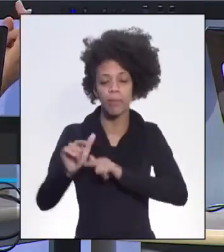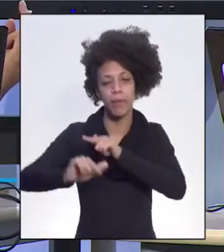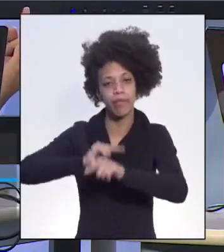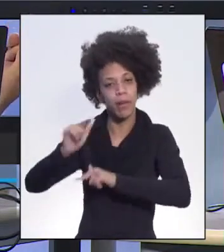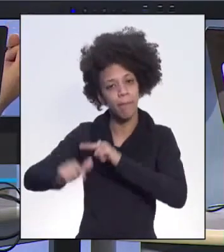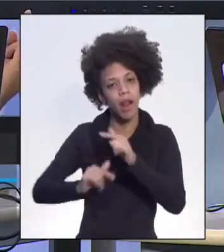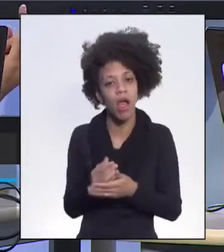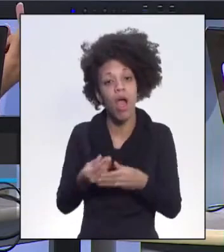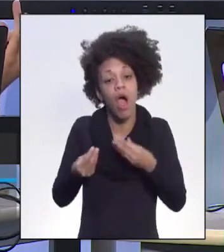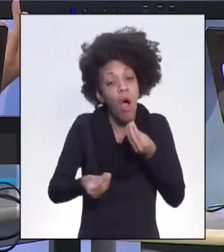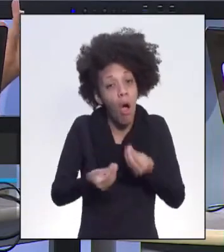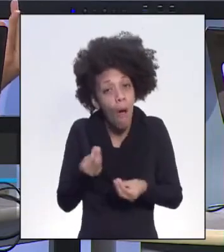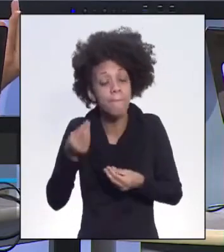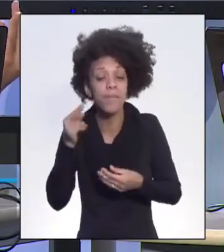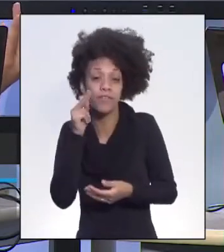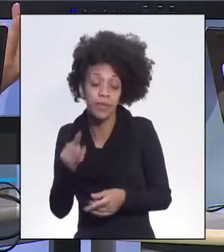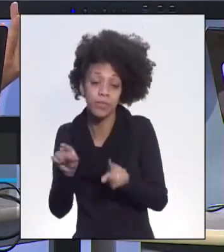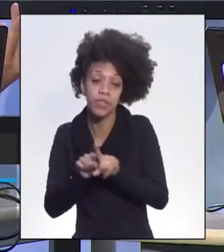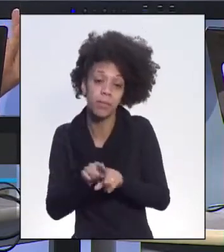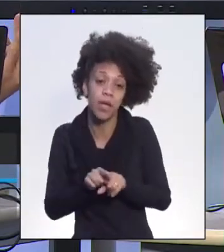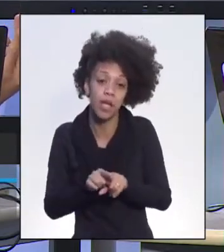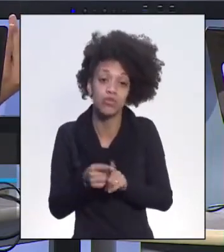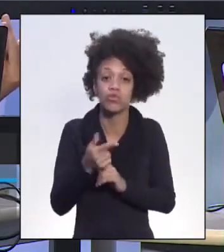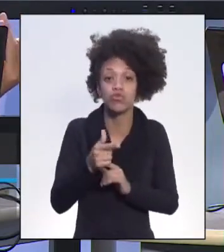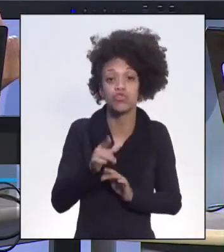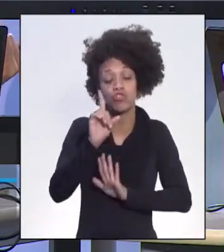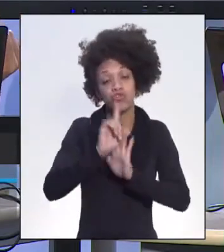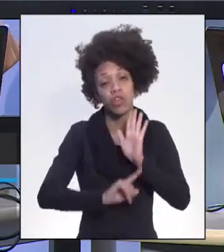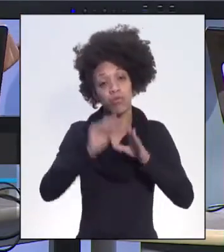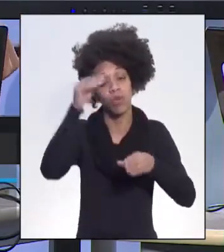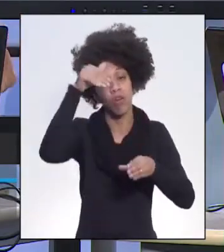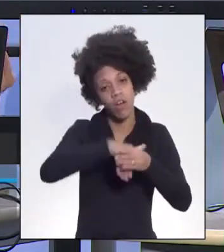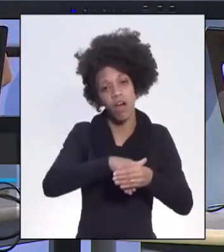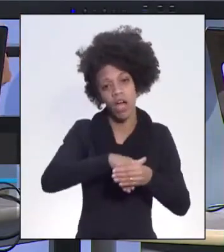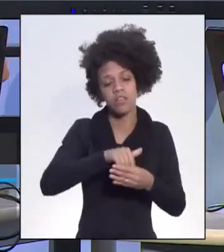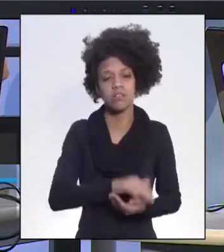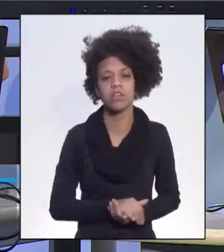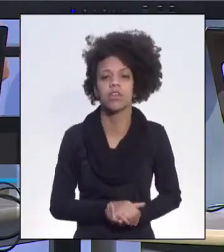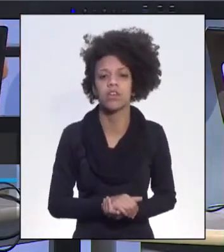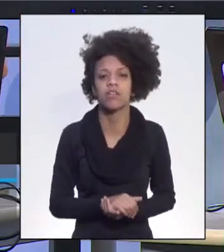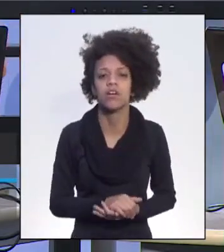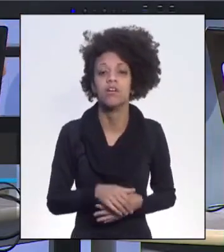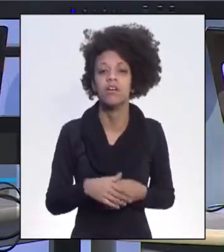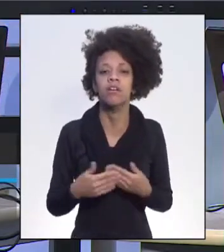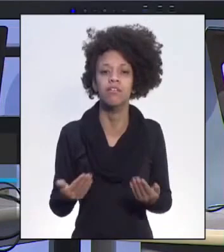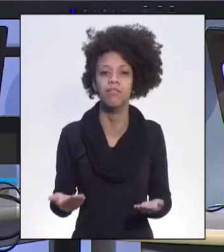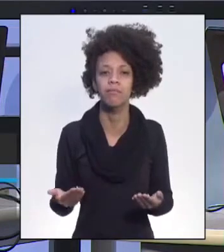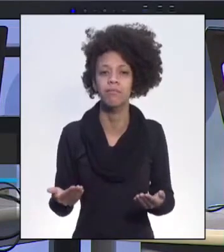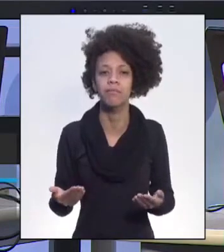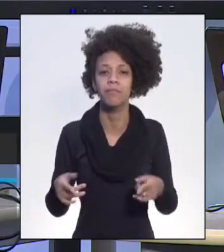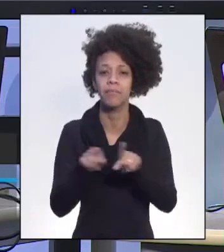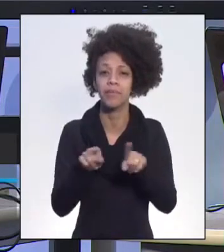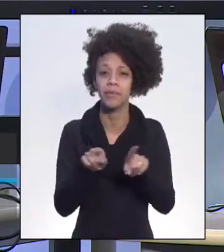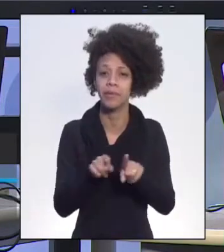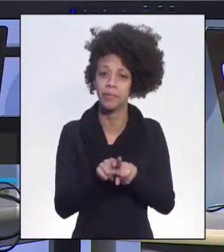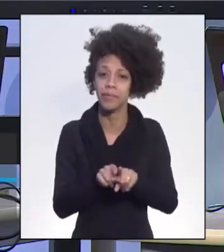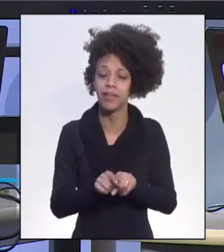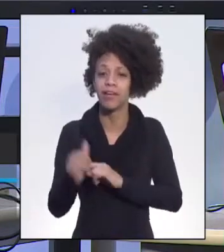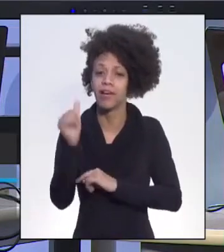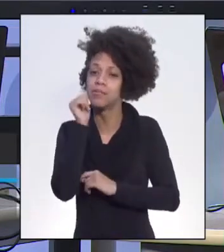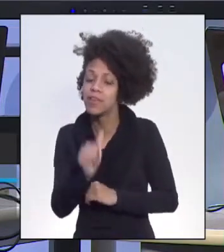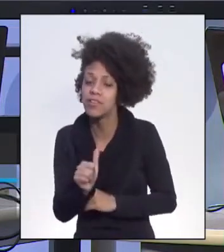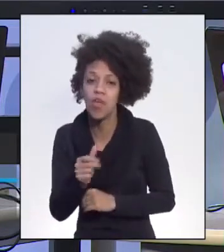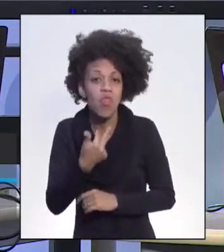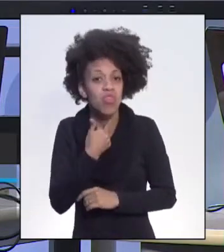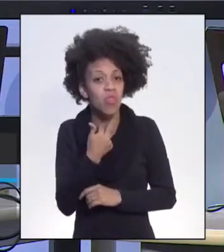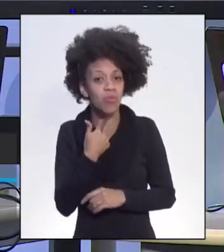como nós vimos também que as mulheres não tinham direito ao voto, só conquistamos em 1932, como nós vimos que as mulheres não podiam